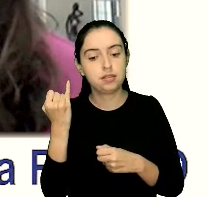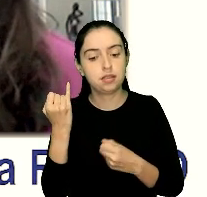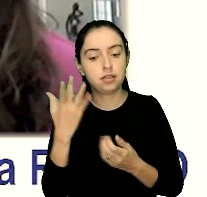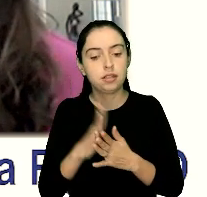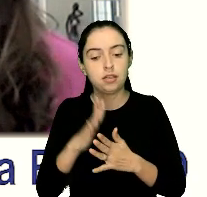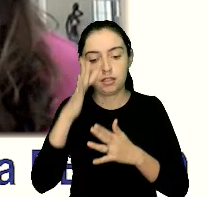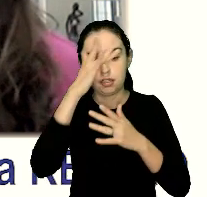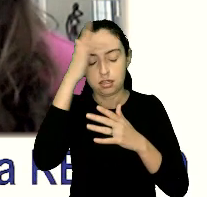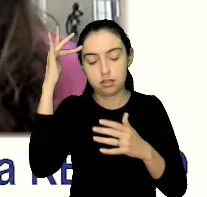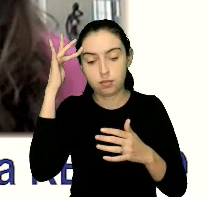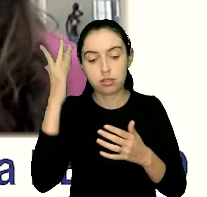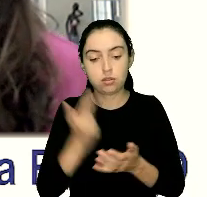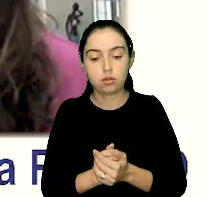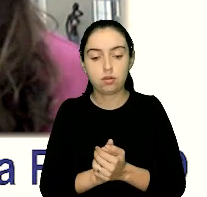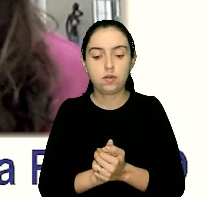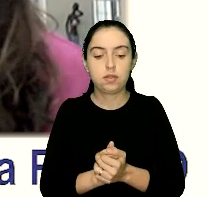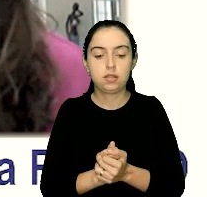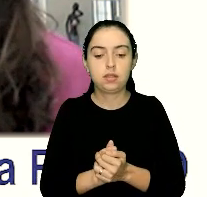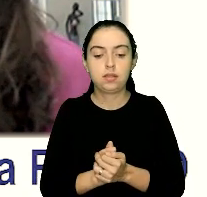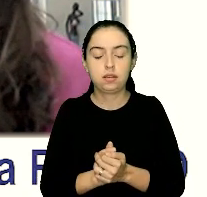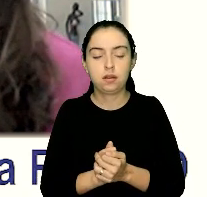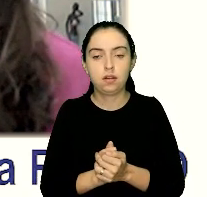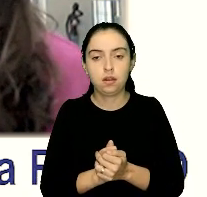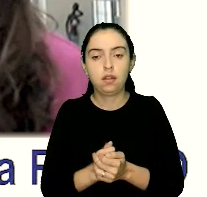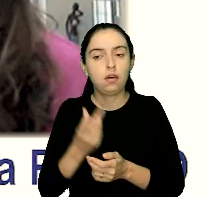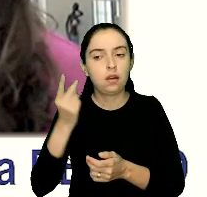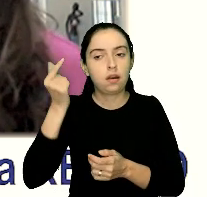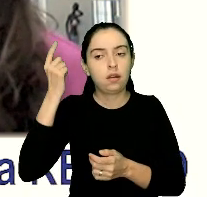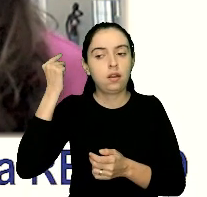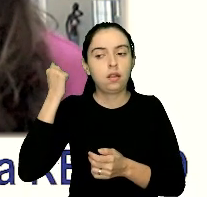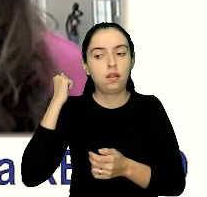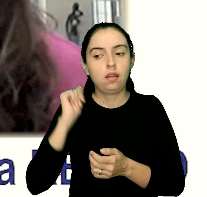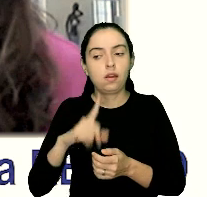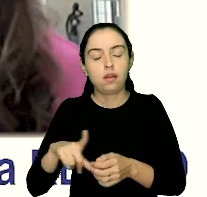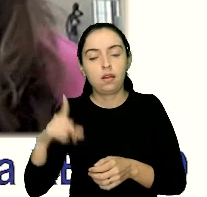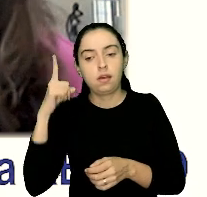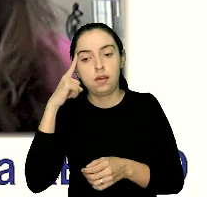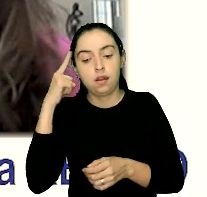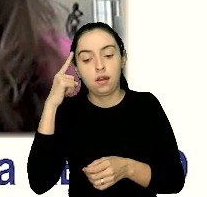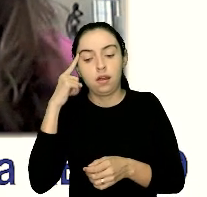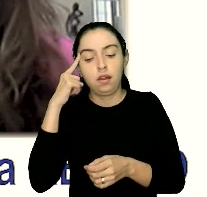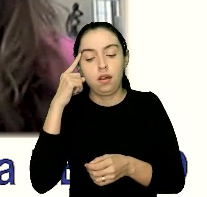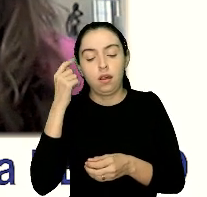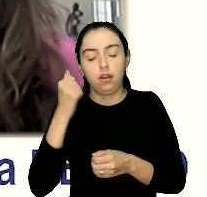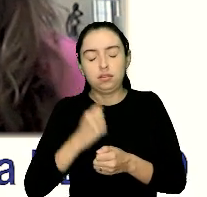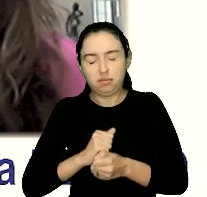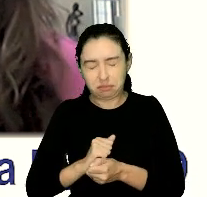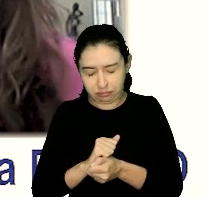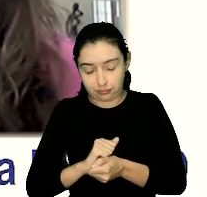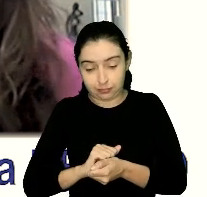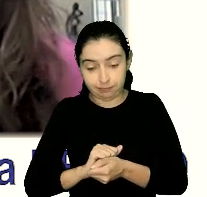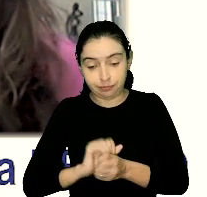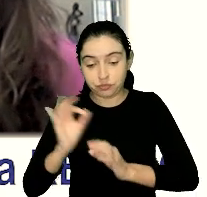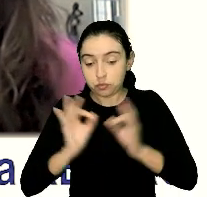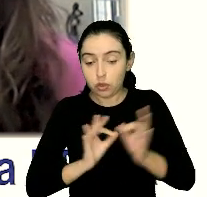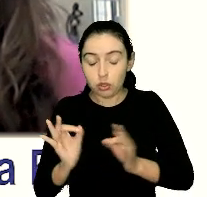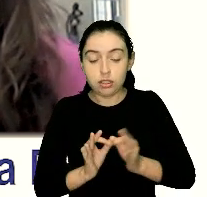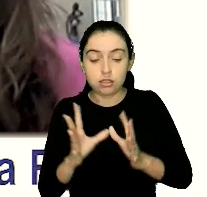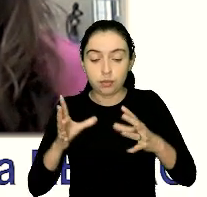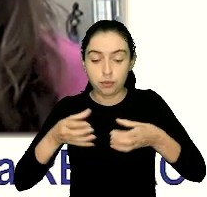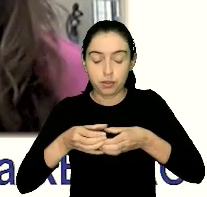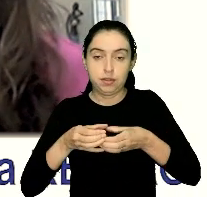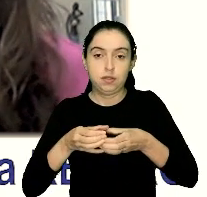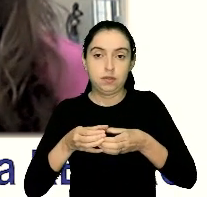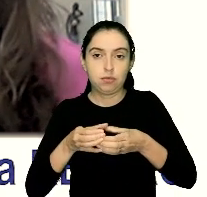tempos que se pensava numa organização, numa corporação, como uma linha de produção